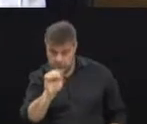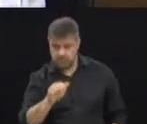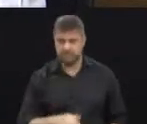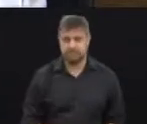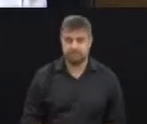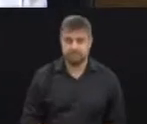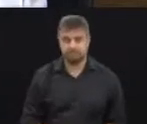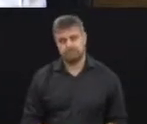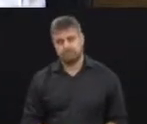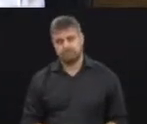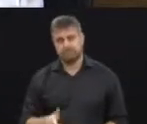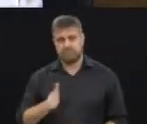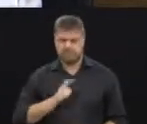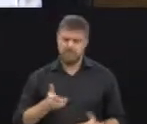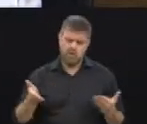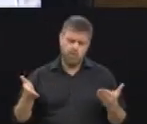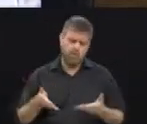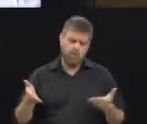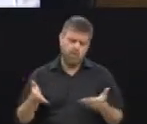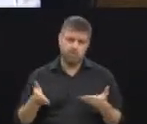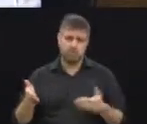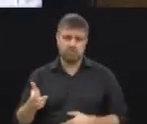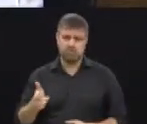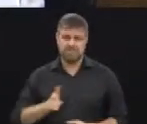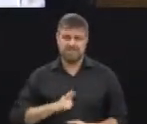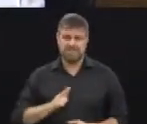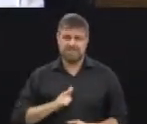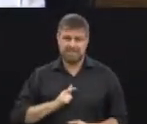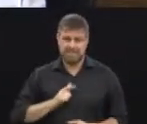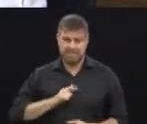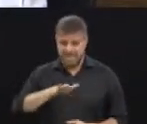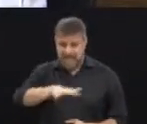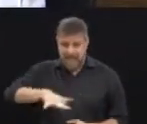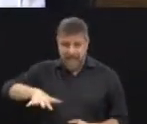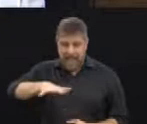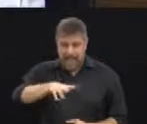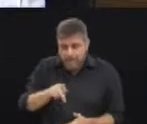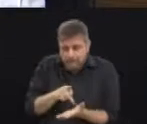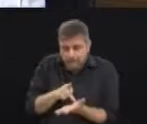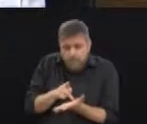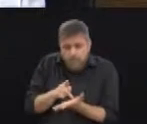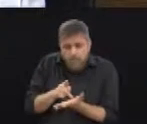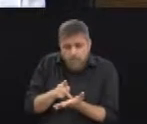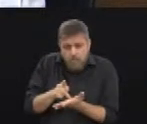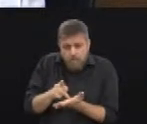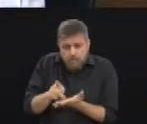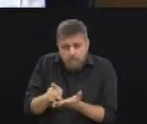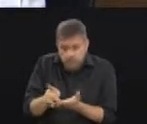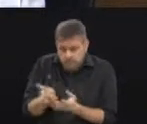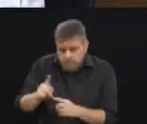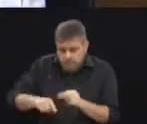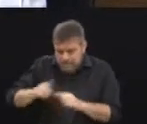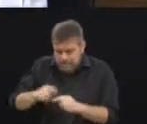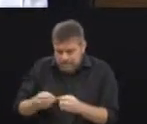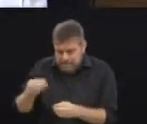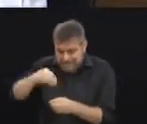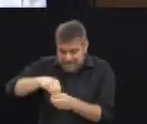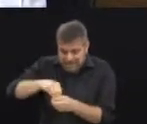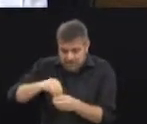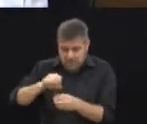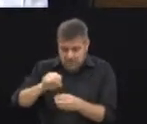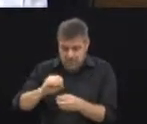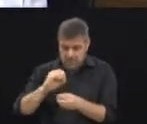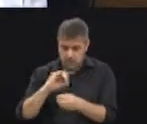tal, e a soja, existe hoje a parte mais pura da soja, que é o Glycine